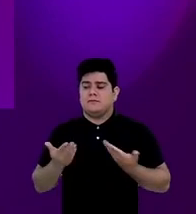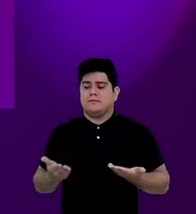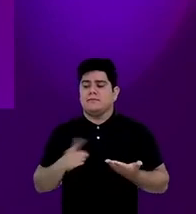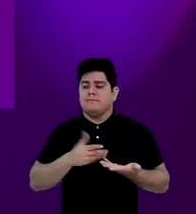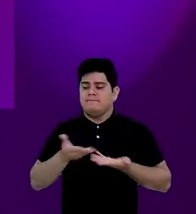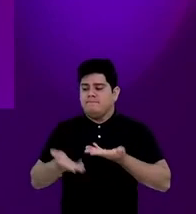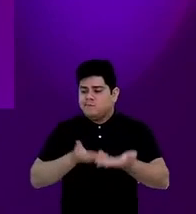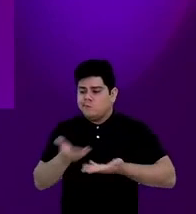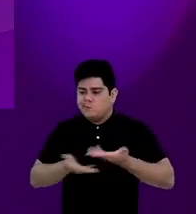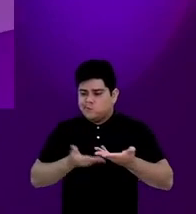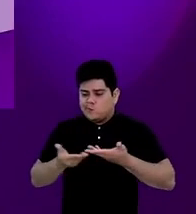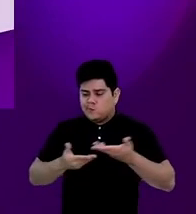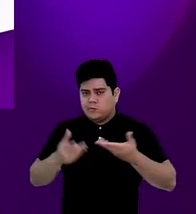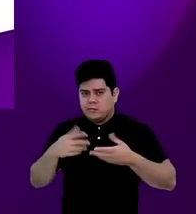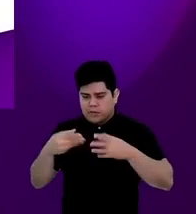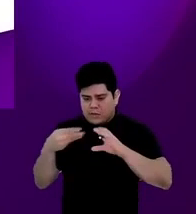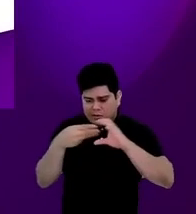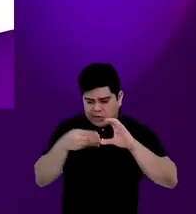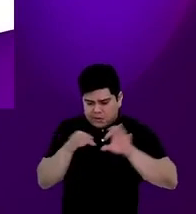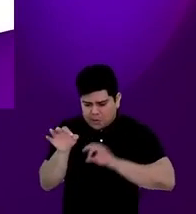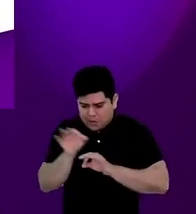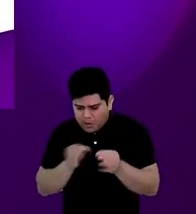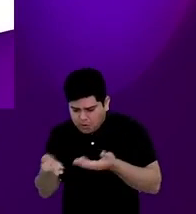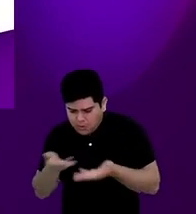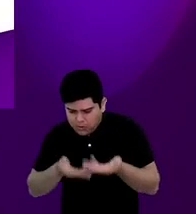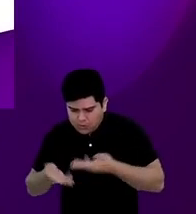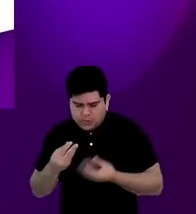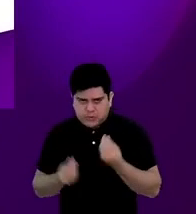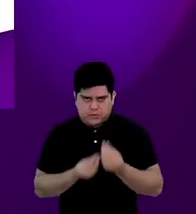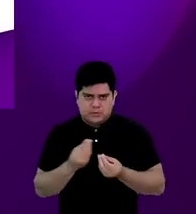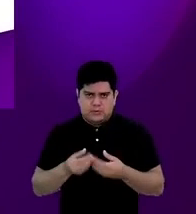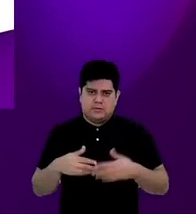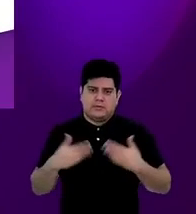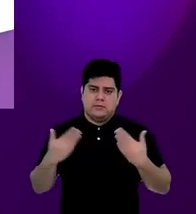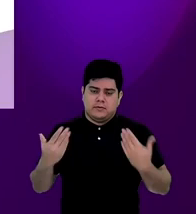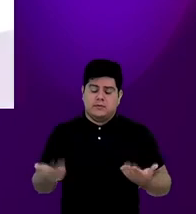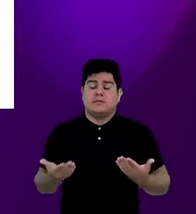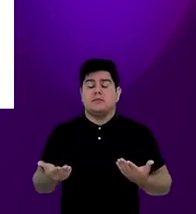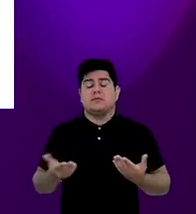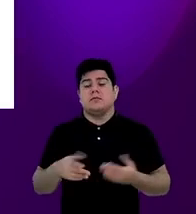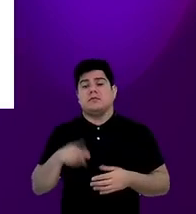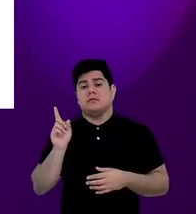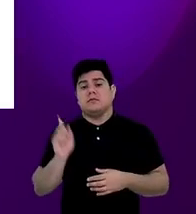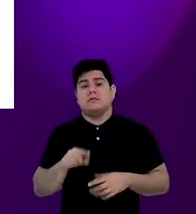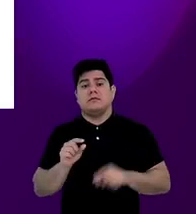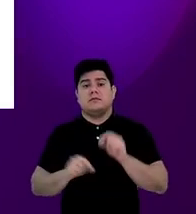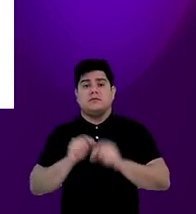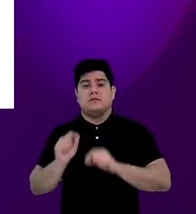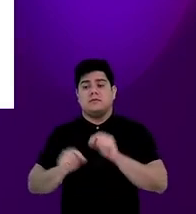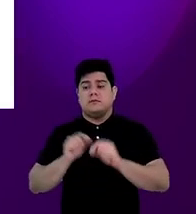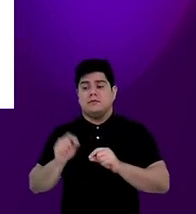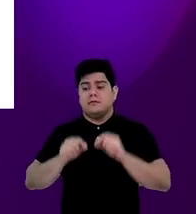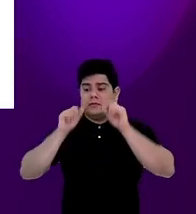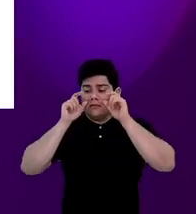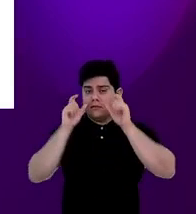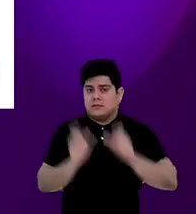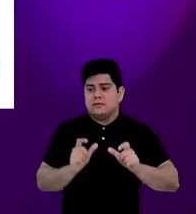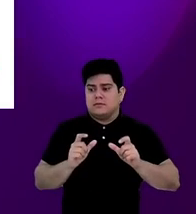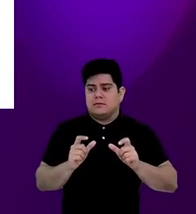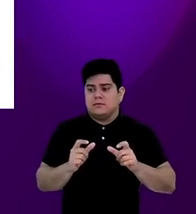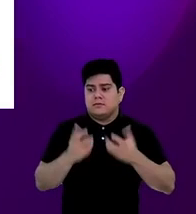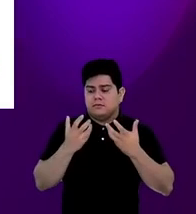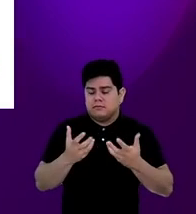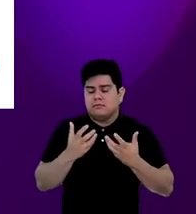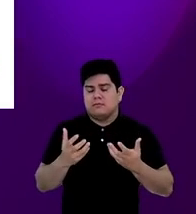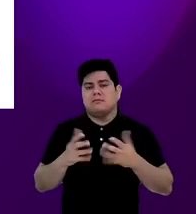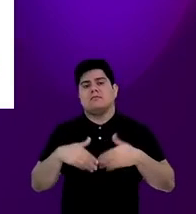manejo clínico dessa célula, né? Então, basicamente, esses são meus conflitos de interesse.